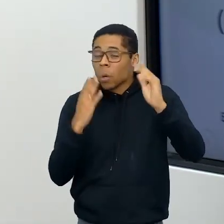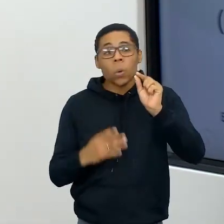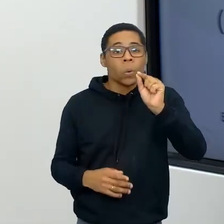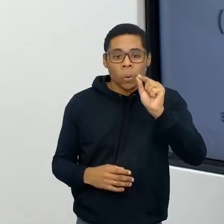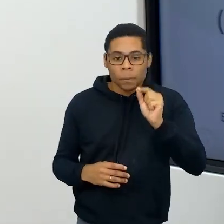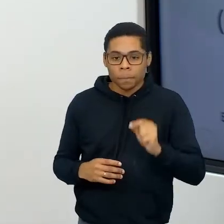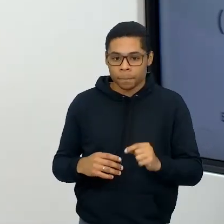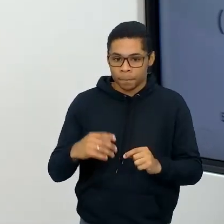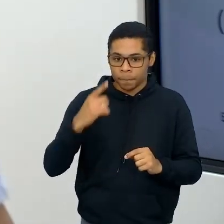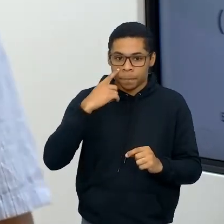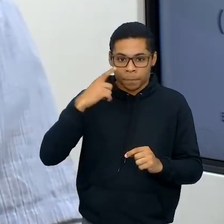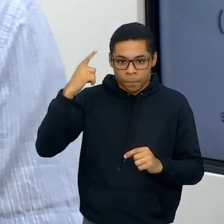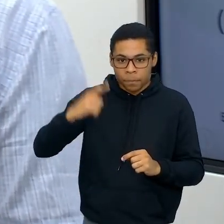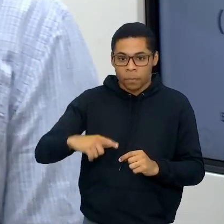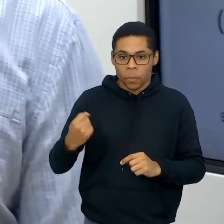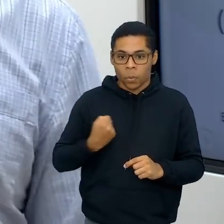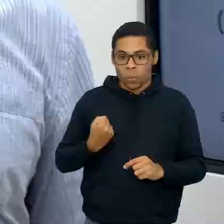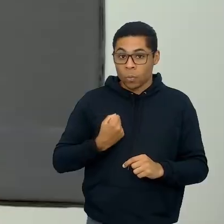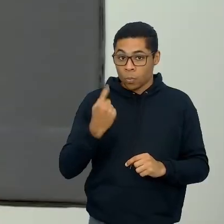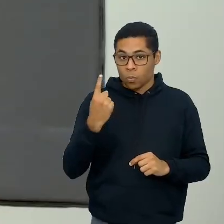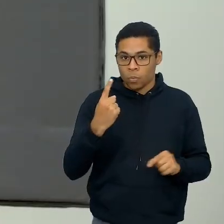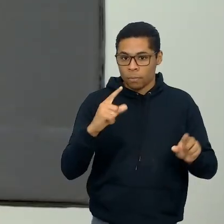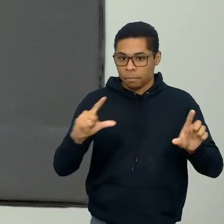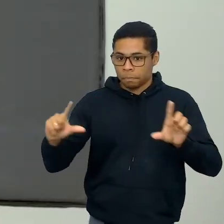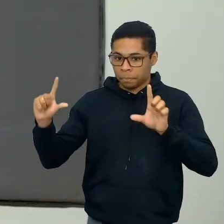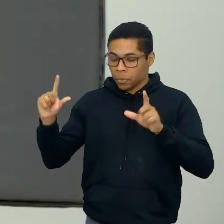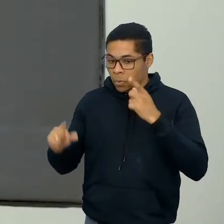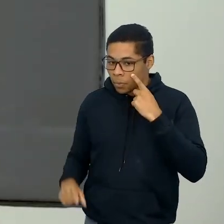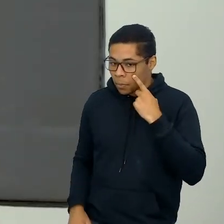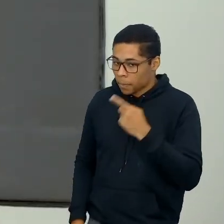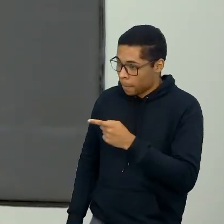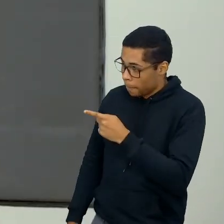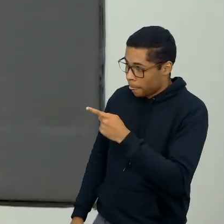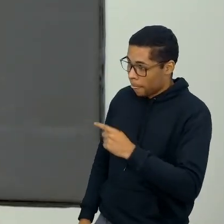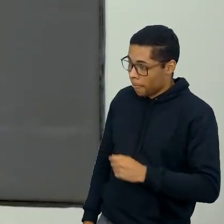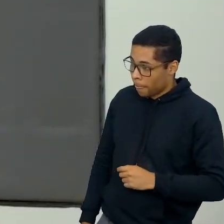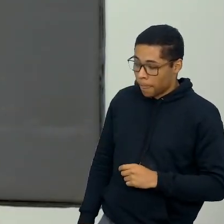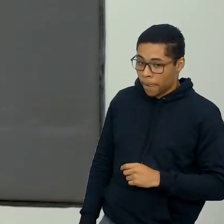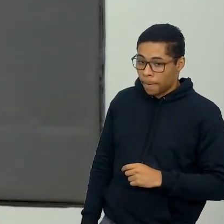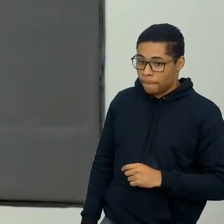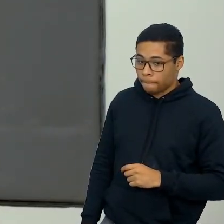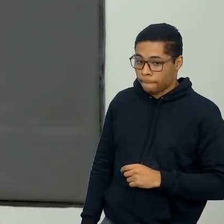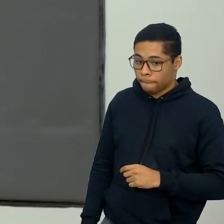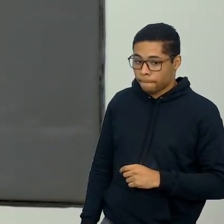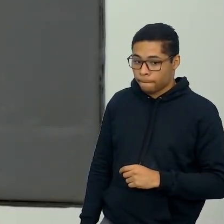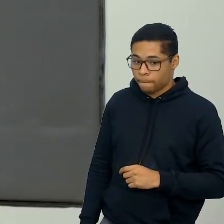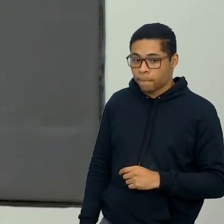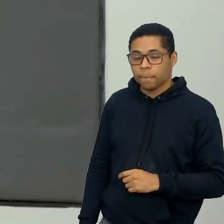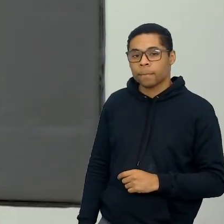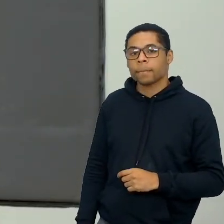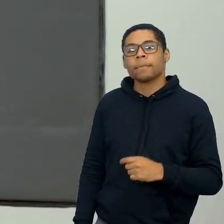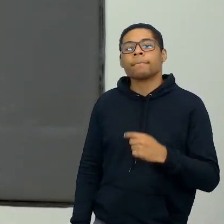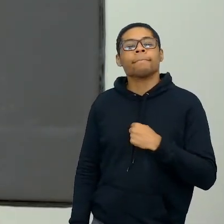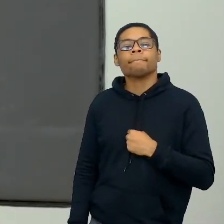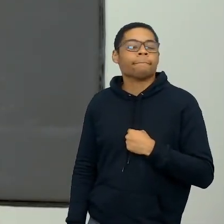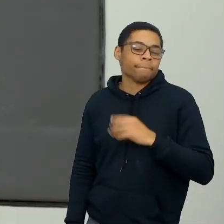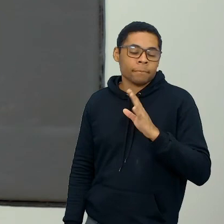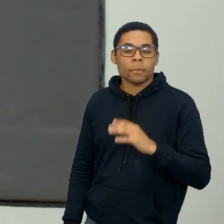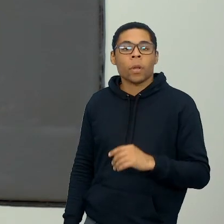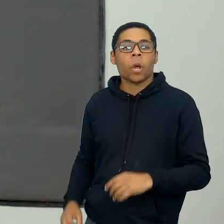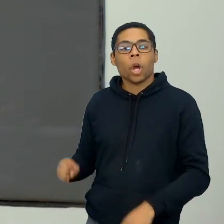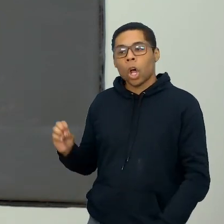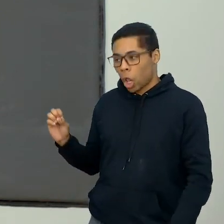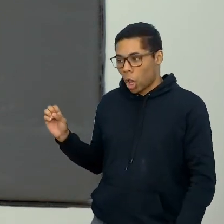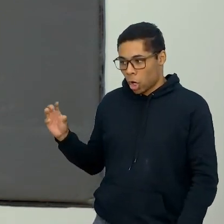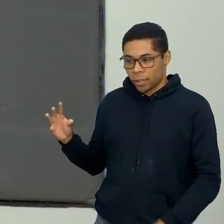seguinte. Volta para a câmera 1 para a gente ver uma coisa. Qual é a vantagem de eu colocar uma lâmpada